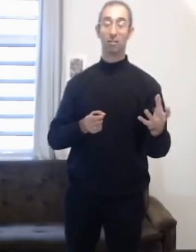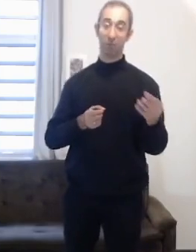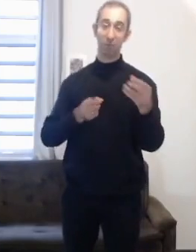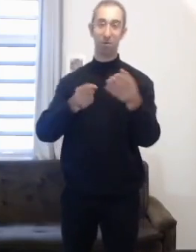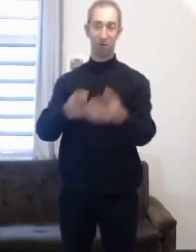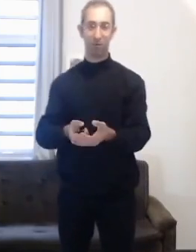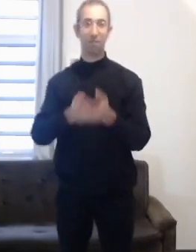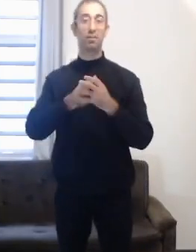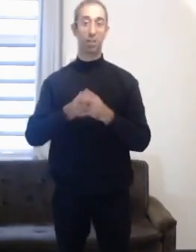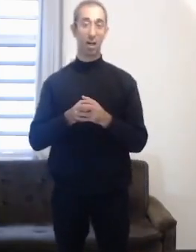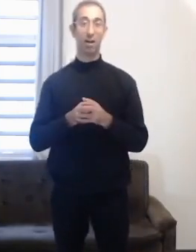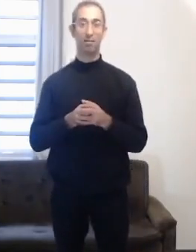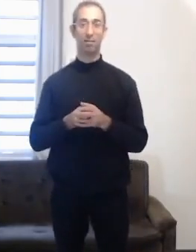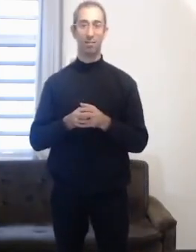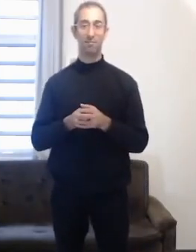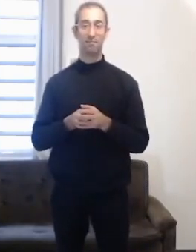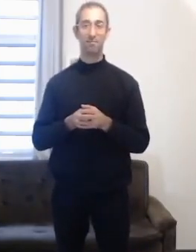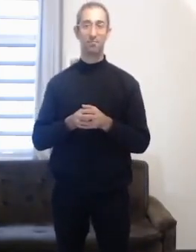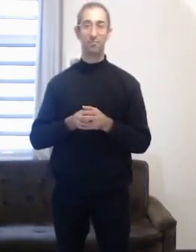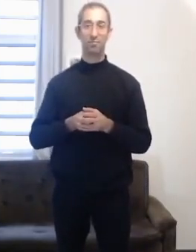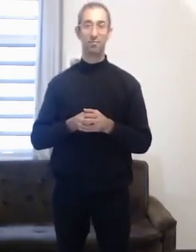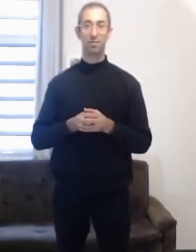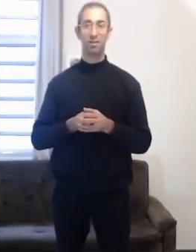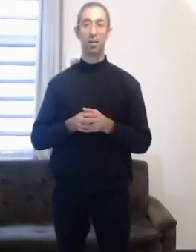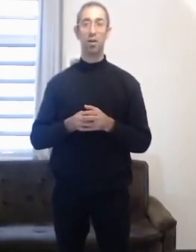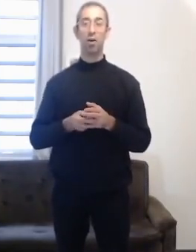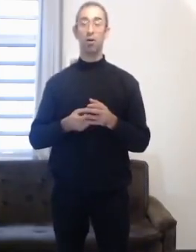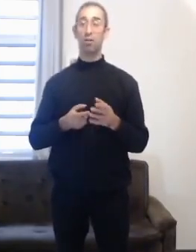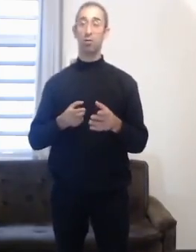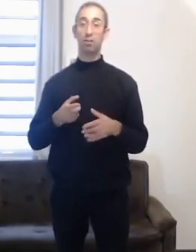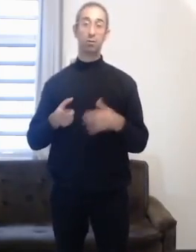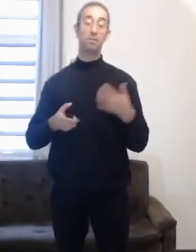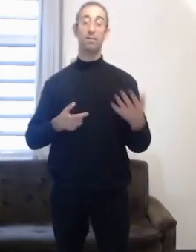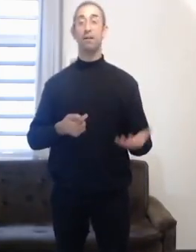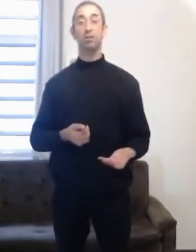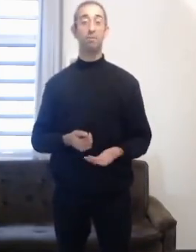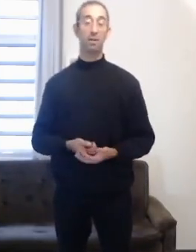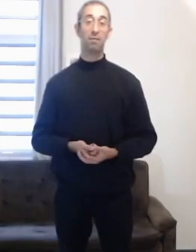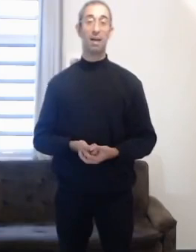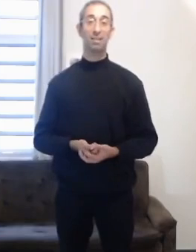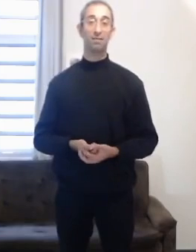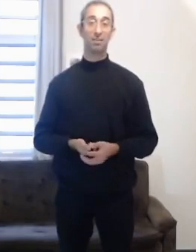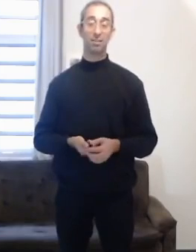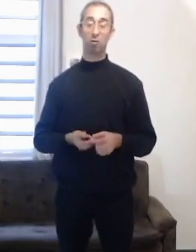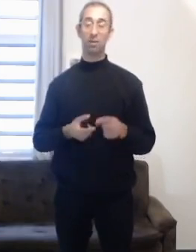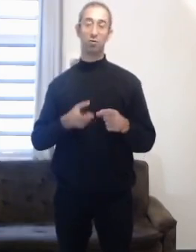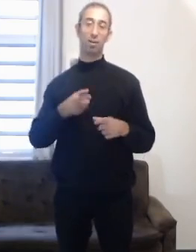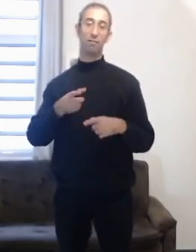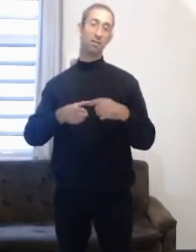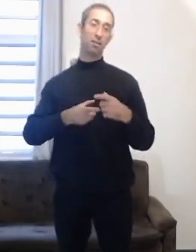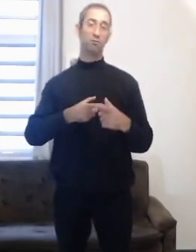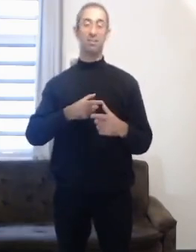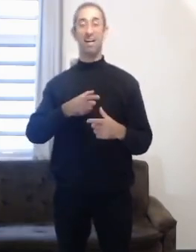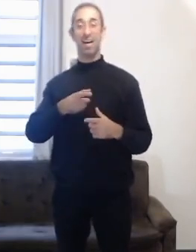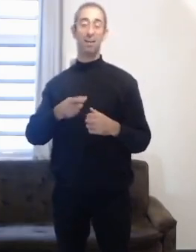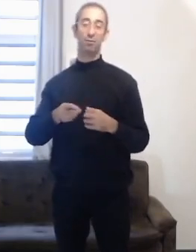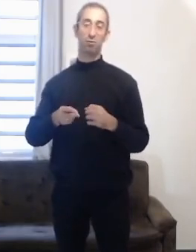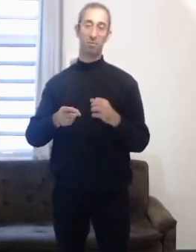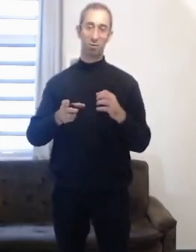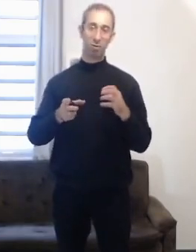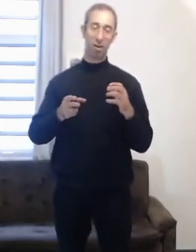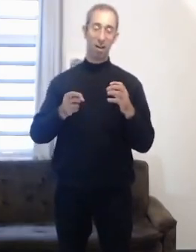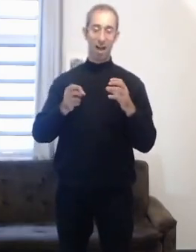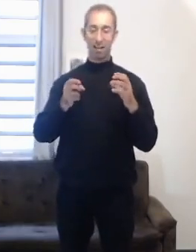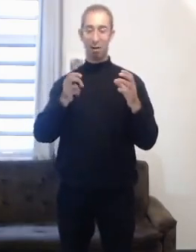coisa acontece. Vamos investigar? Né? Outra coisa são observações preliminares, ver se já começou a levantar os